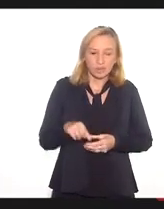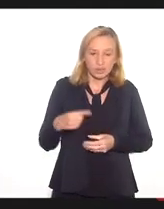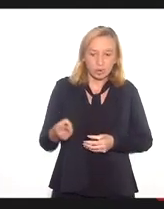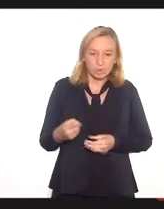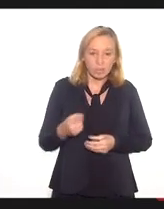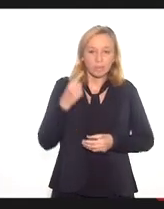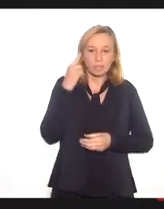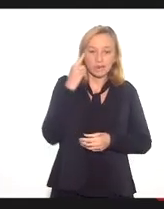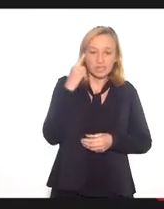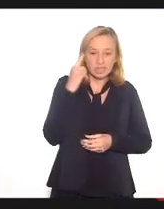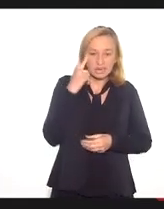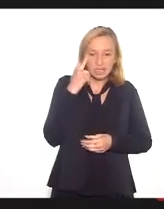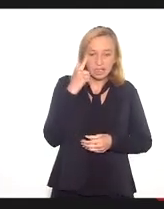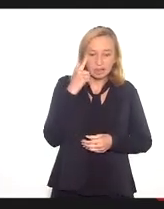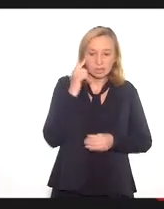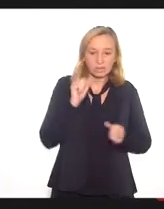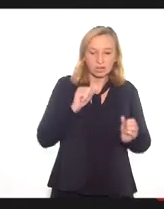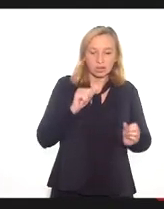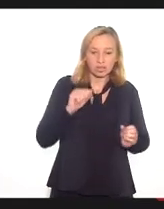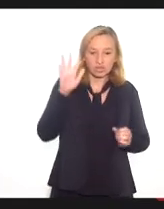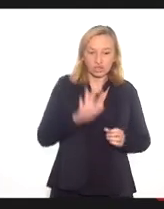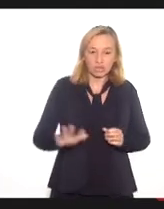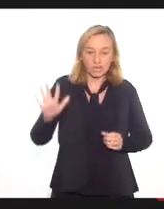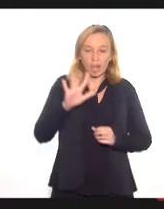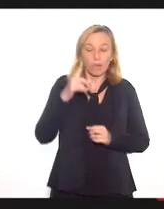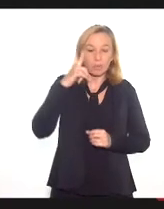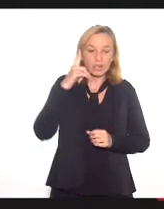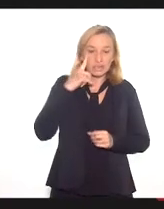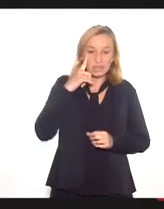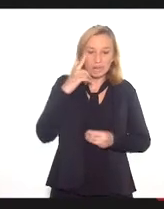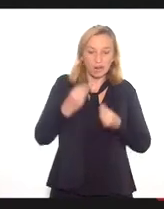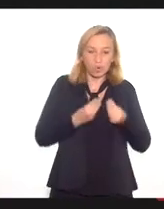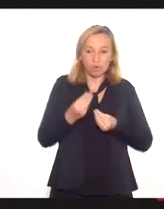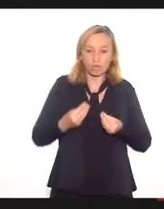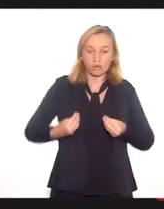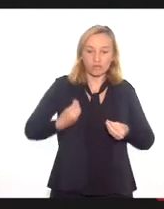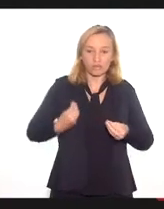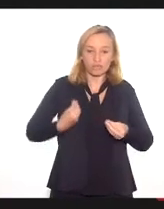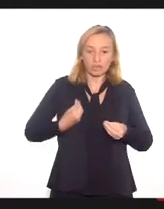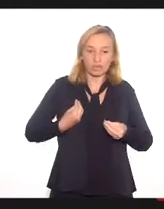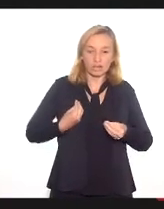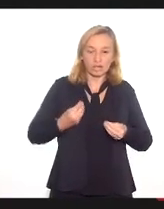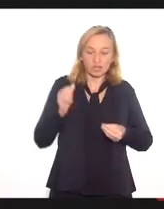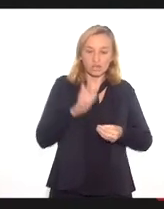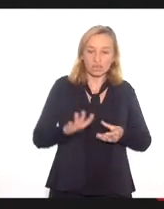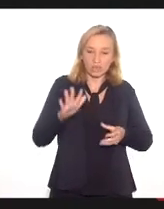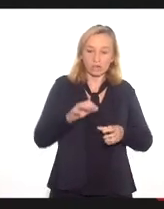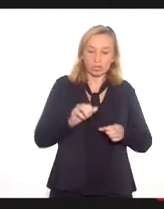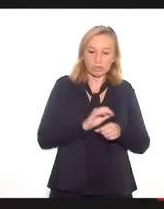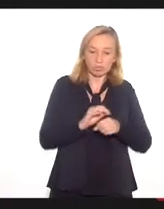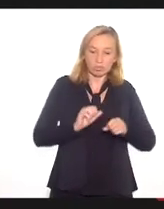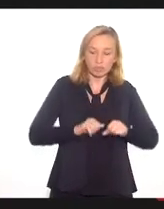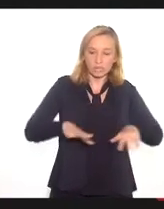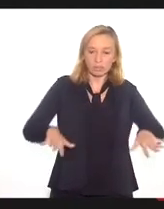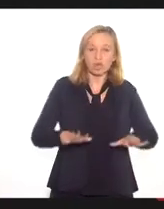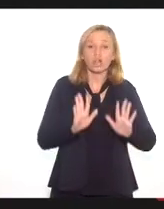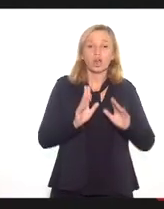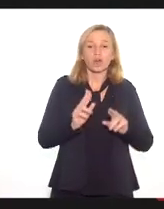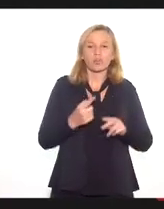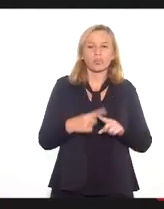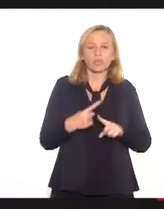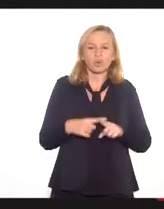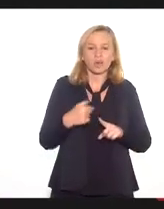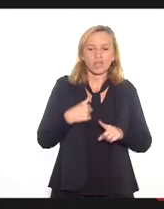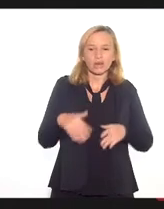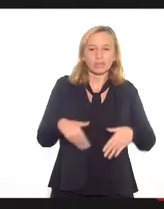sendo pensado em nível global. Tem que pensar isso a nível local também. E por que a gente não cria um gabinete aí, Renata?